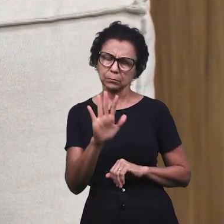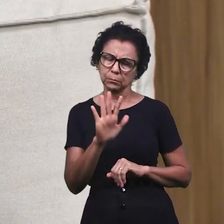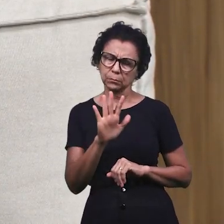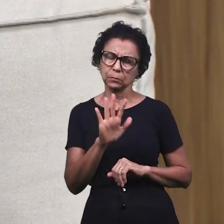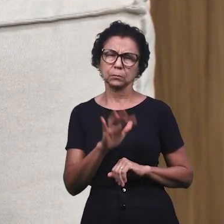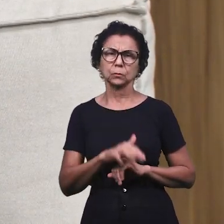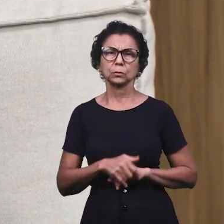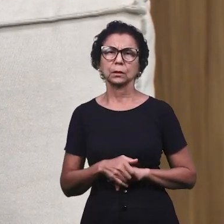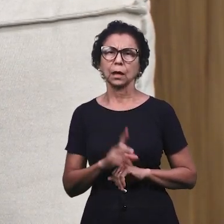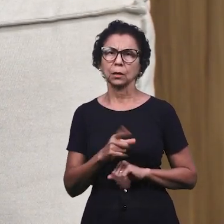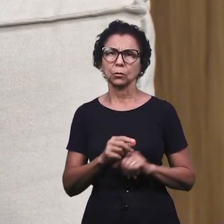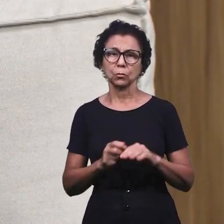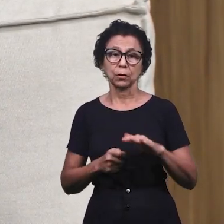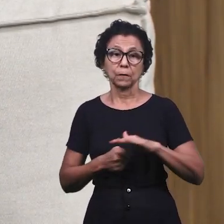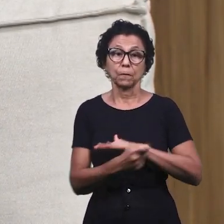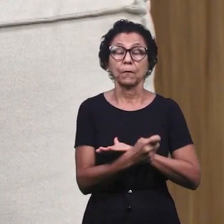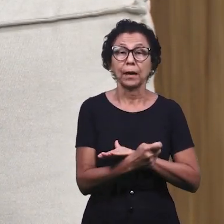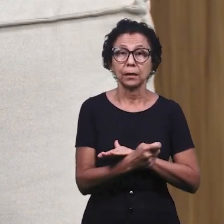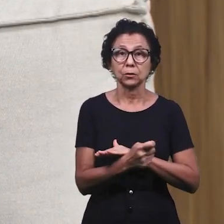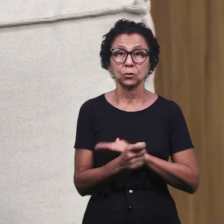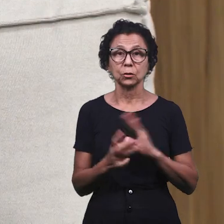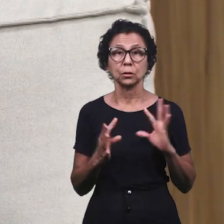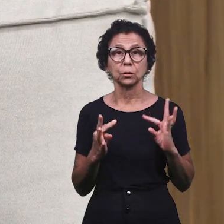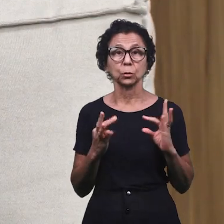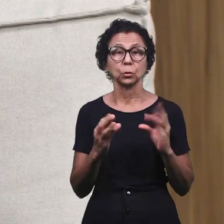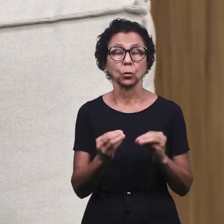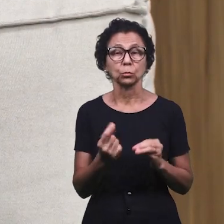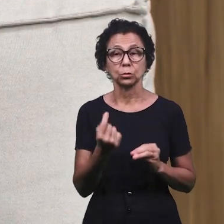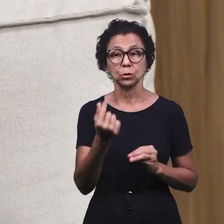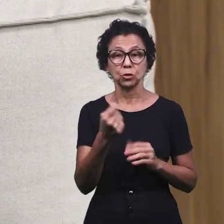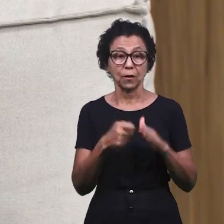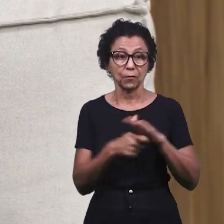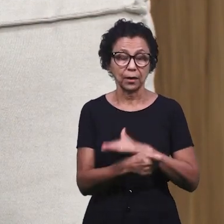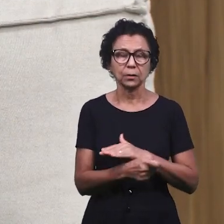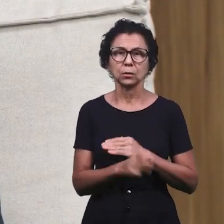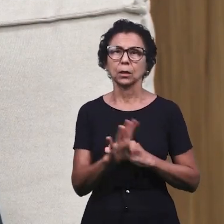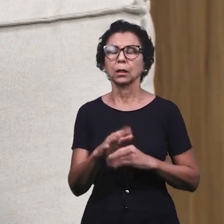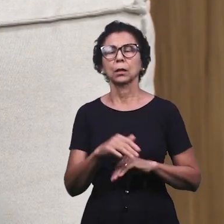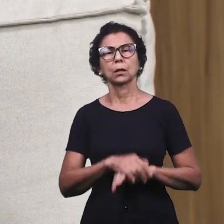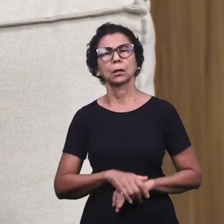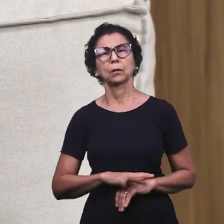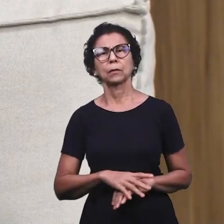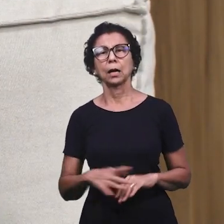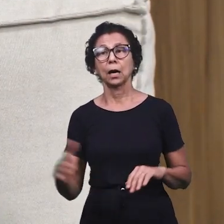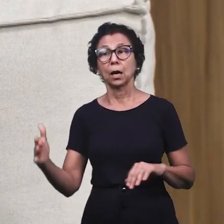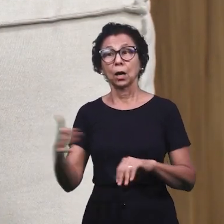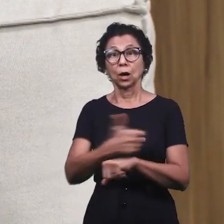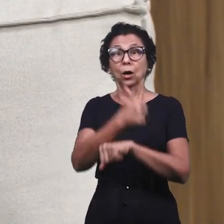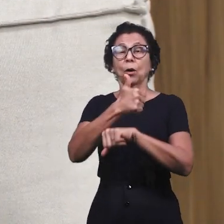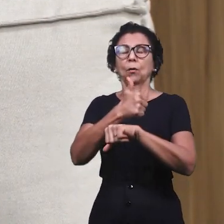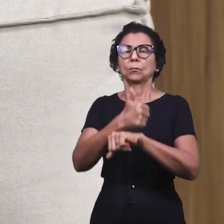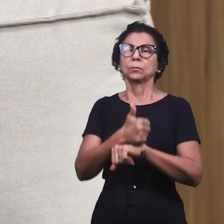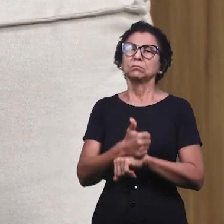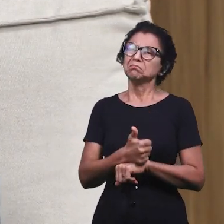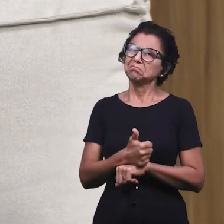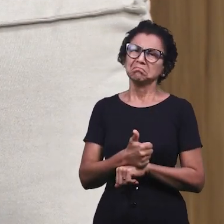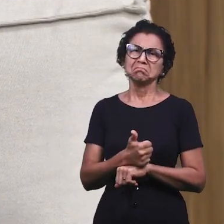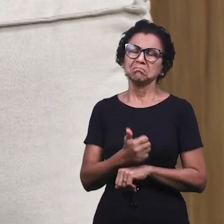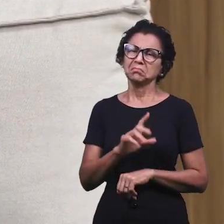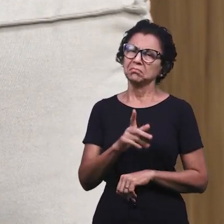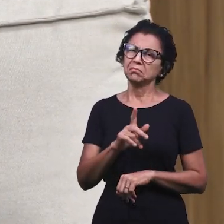seu capital inteiro. Não é que você vai tomar golpes no comércio exterior, mas a questão é